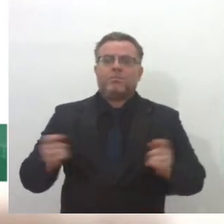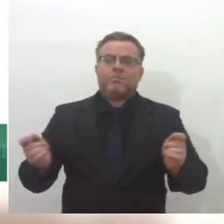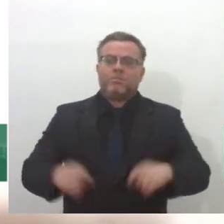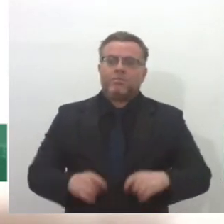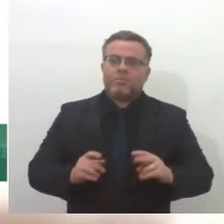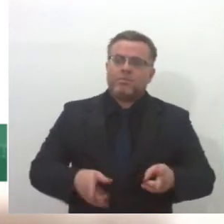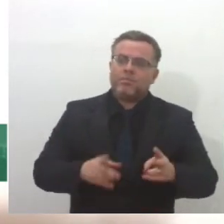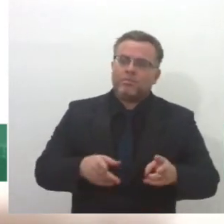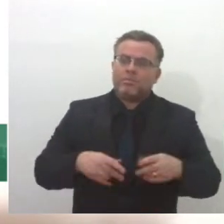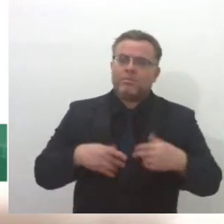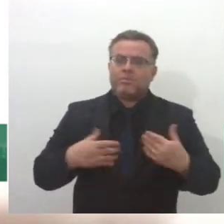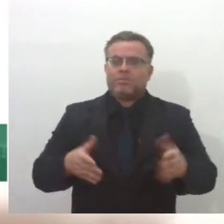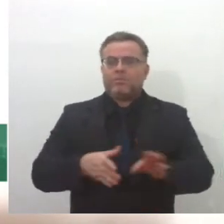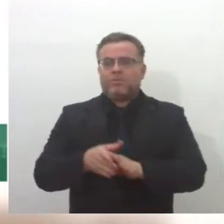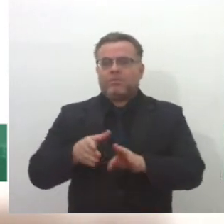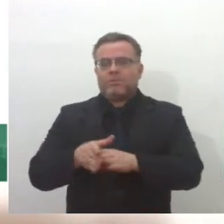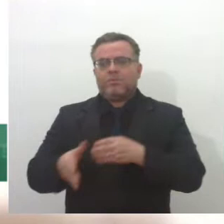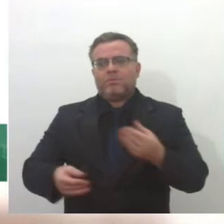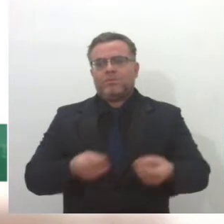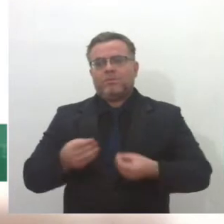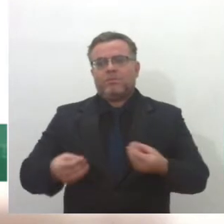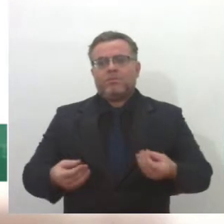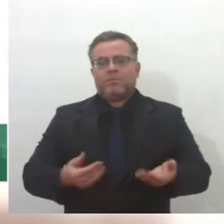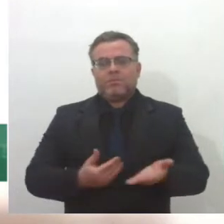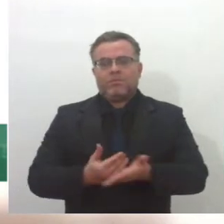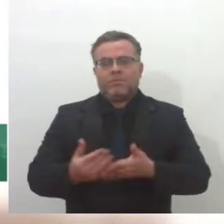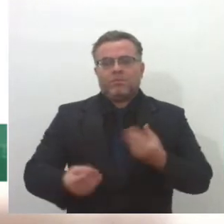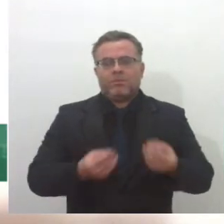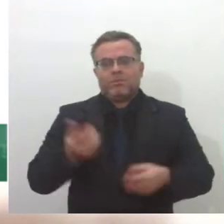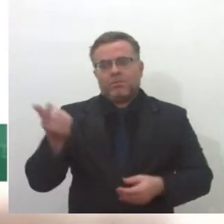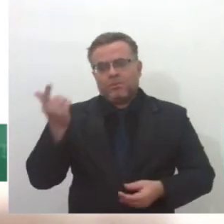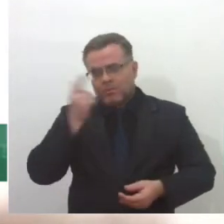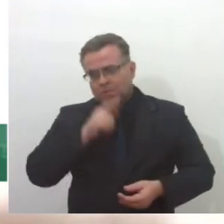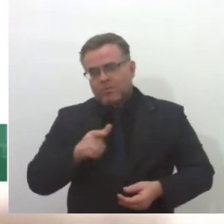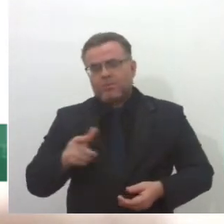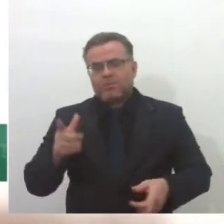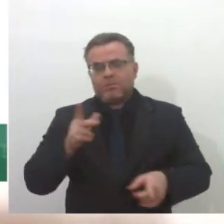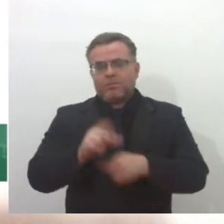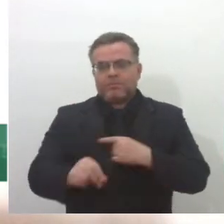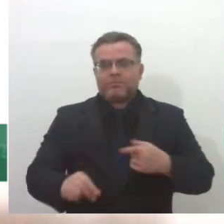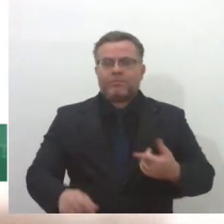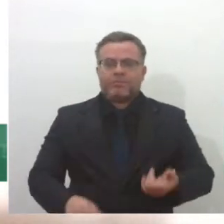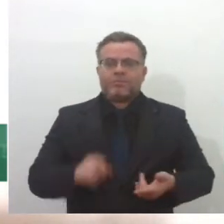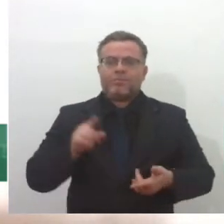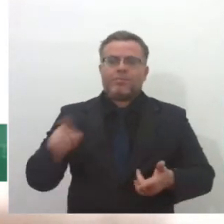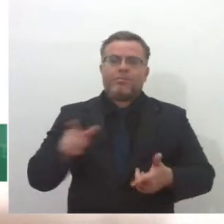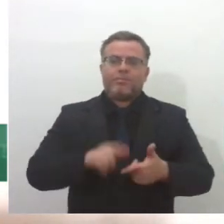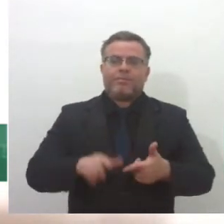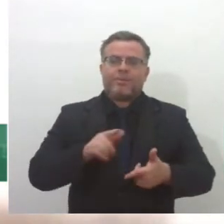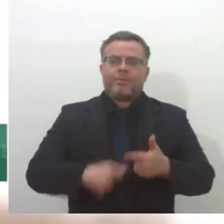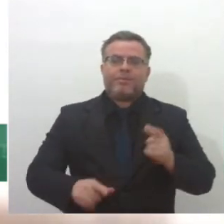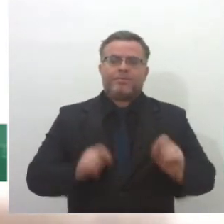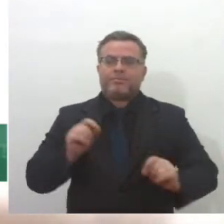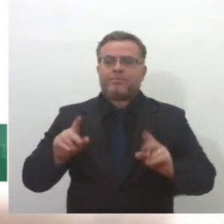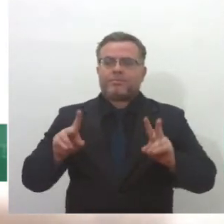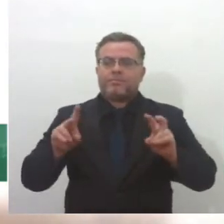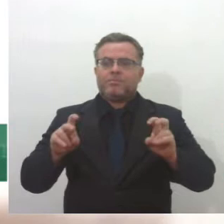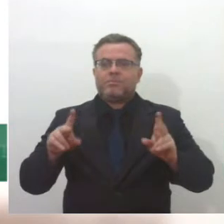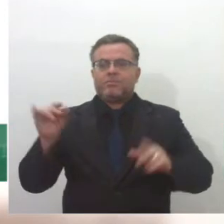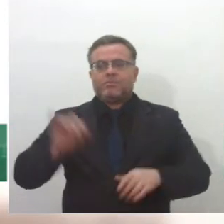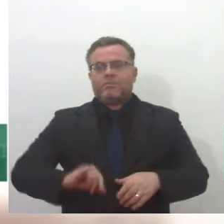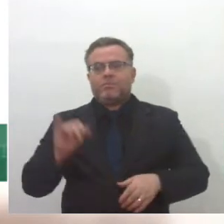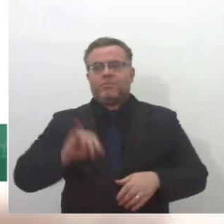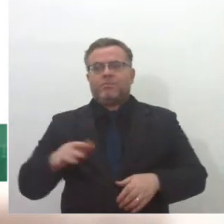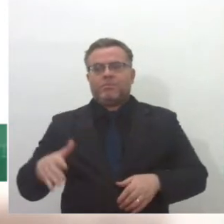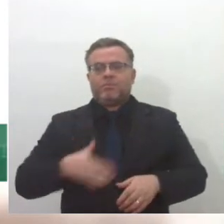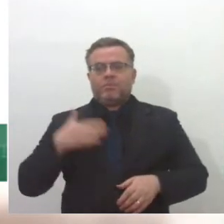conseguiu chegar a essa vitória, porque na verdade essas questões envolvem muito impacto e a gente